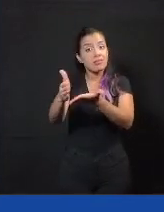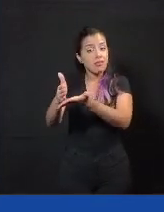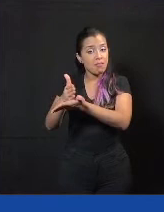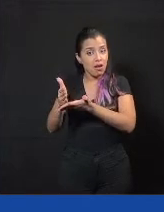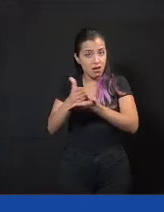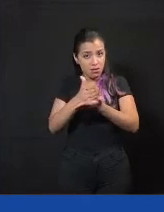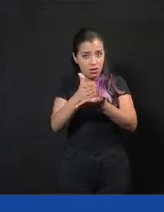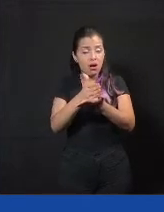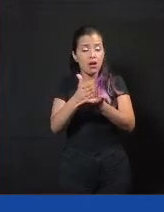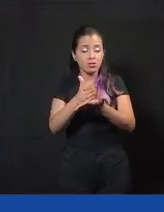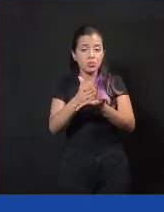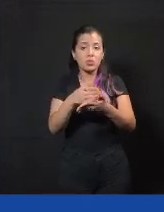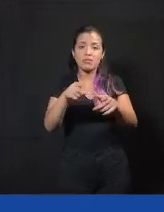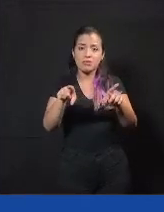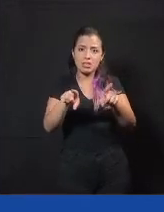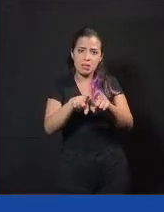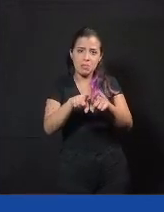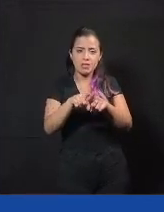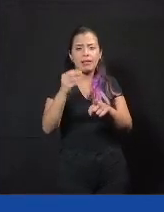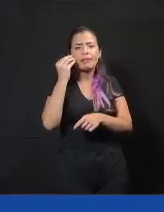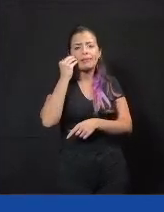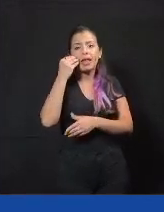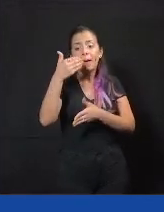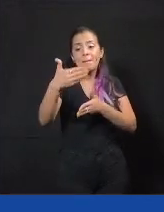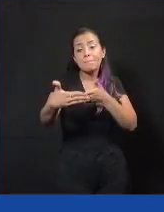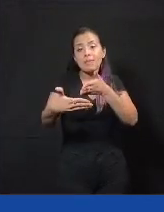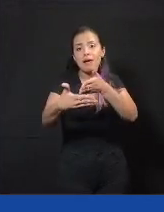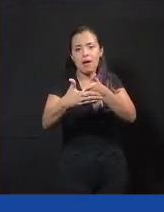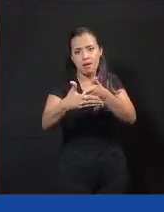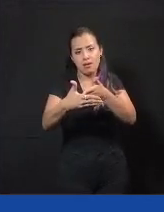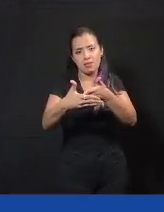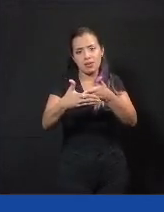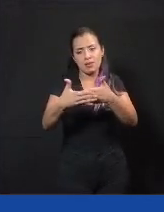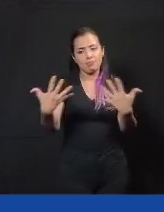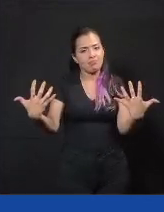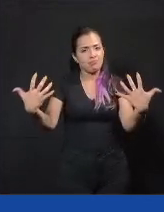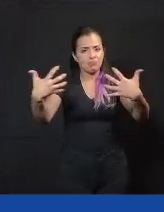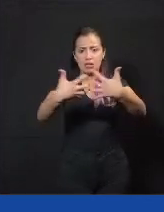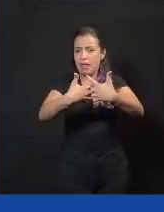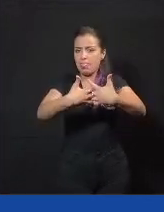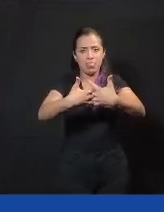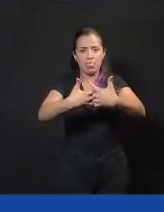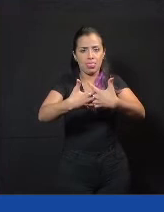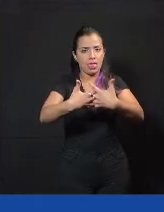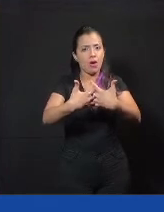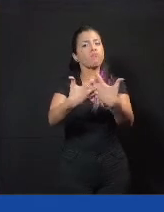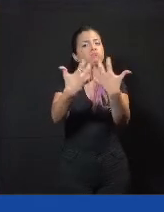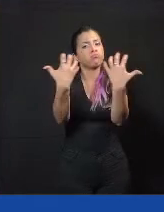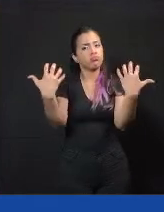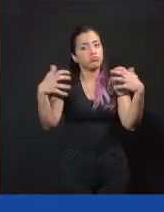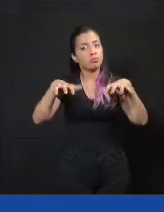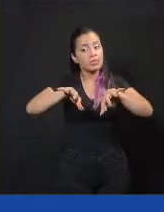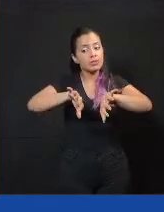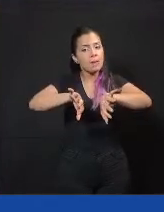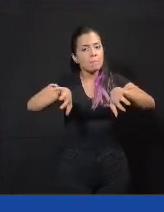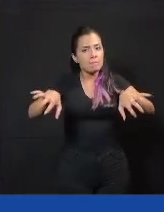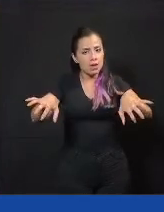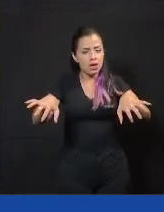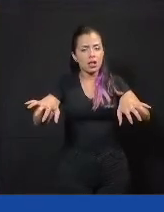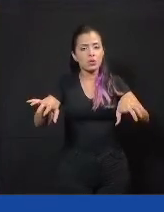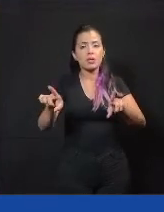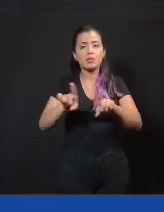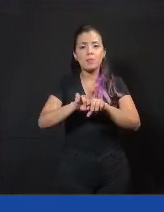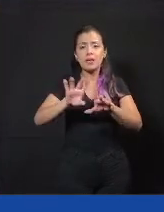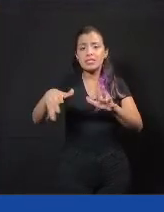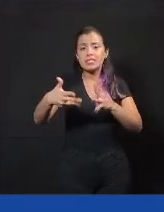inclusive criando barreiras para que elas convivessem entre si, mas criando algumas prerrogativas de cidadania